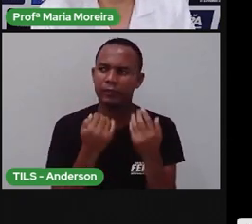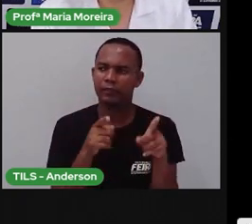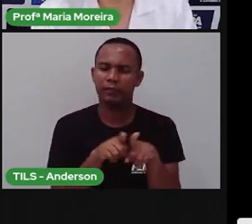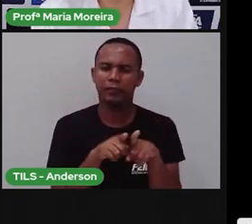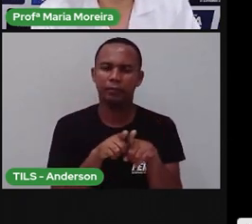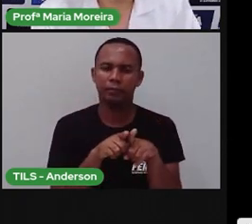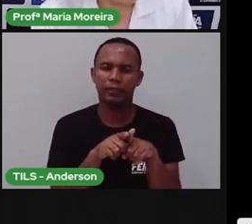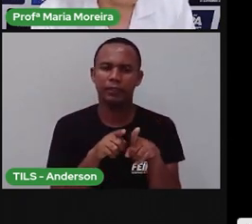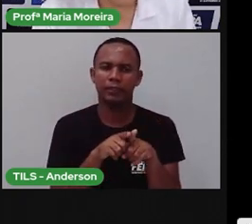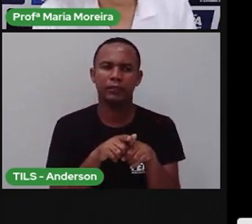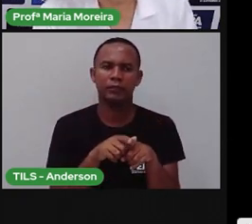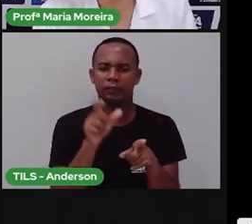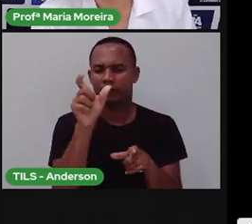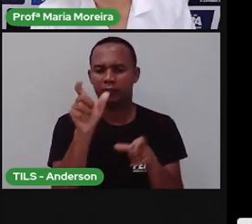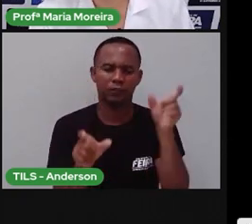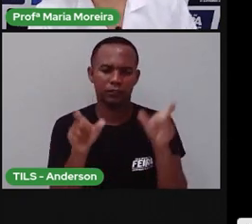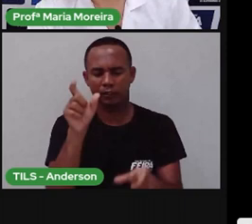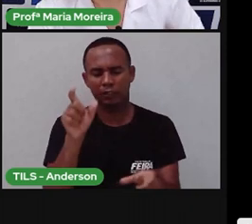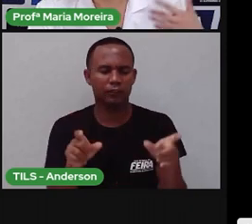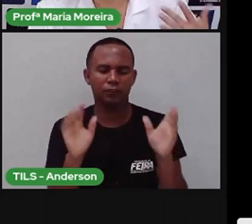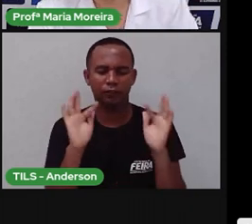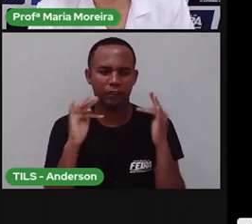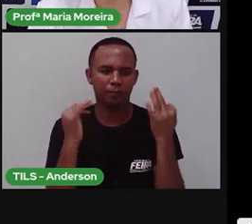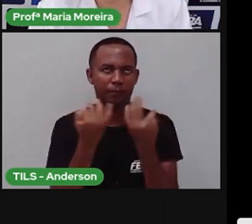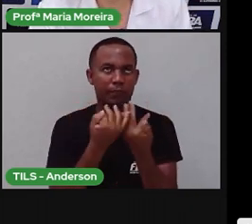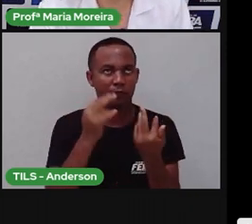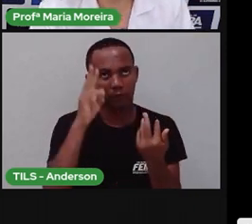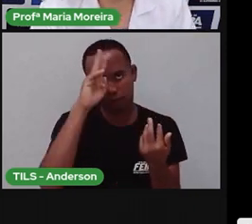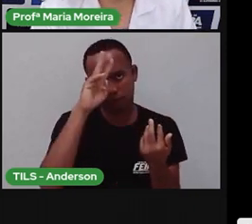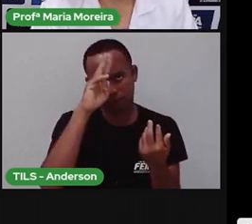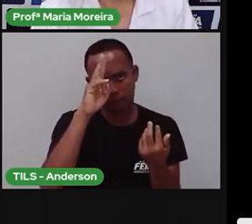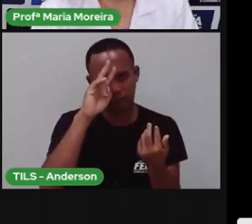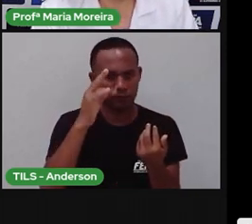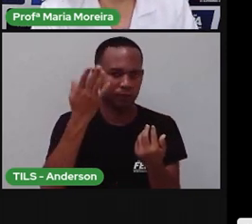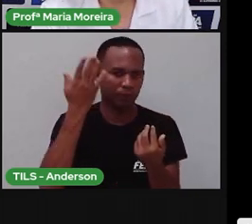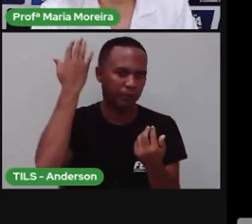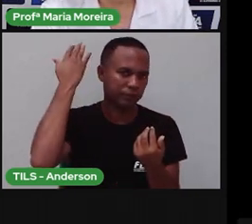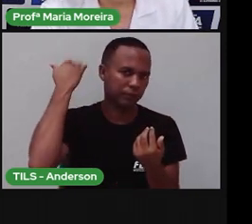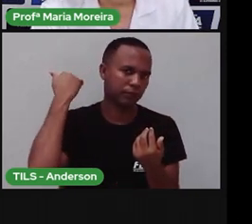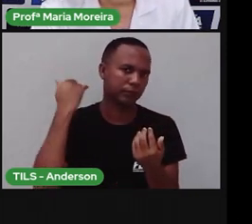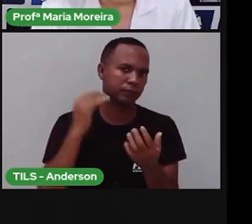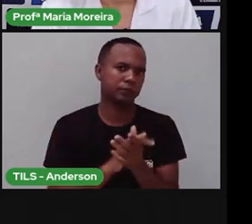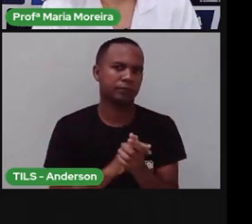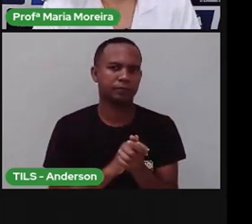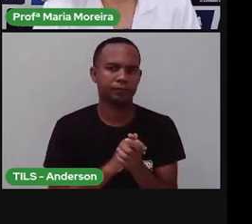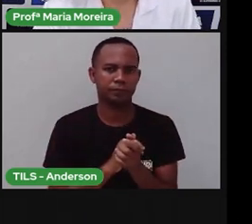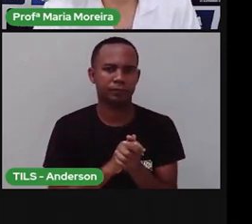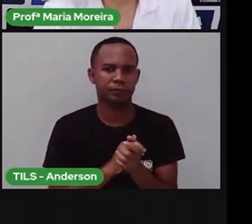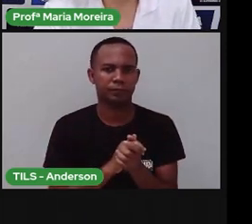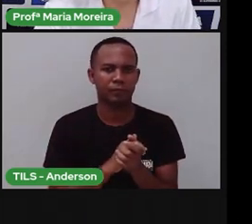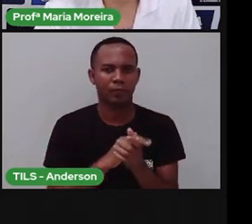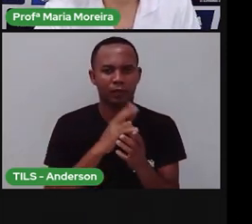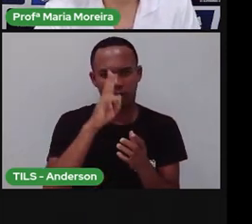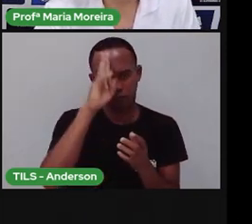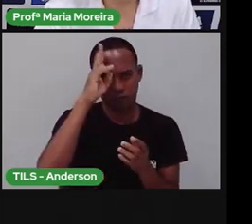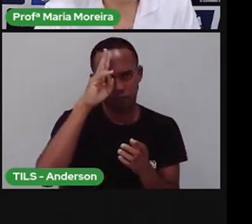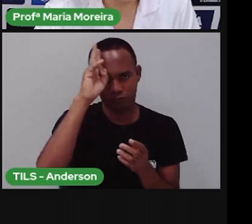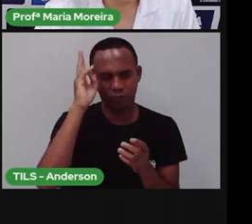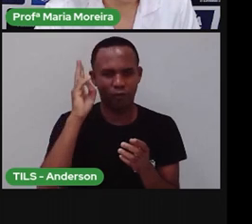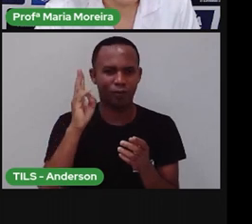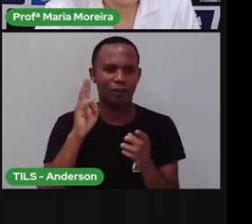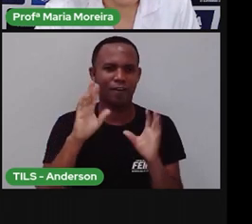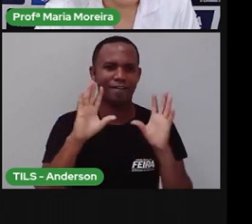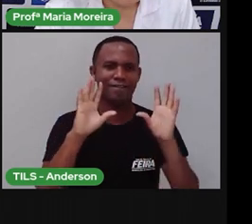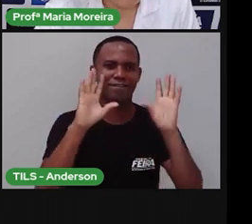traz o quê? A identidade de nossa família, traz memórias, não é isso? E lembram, história de eventos